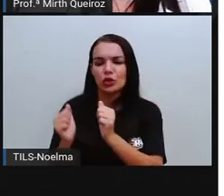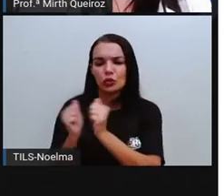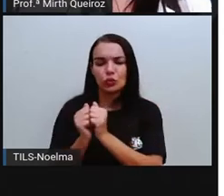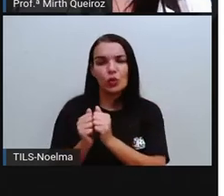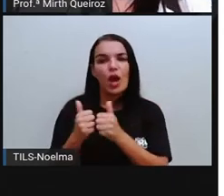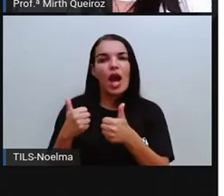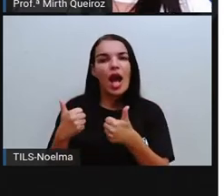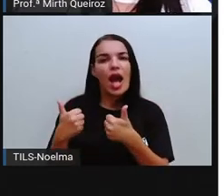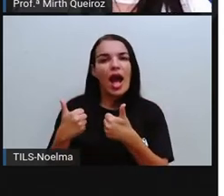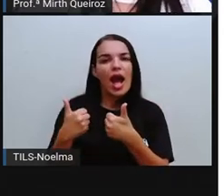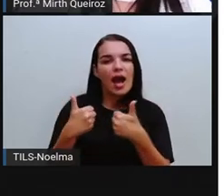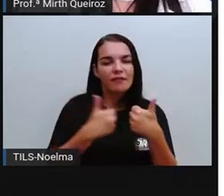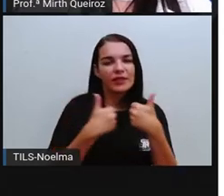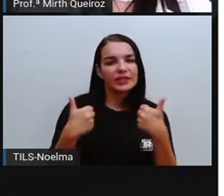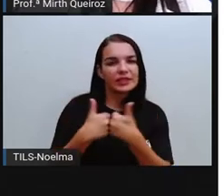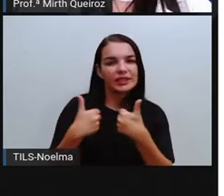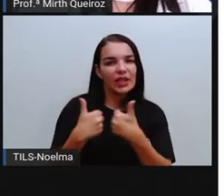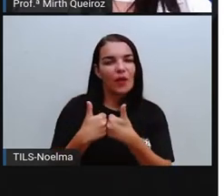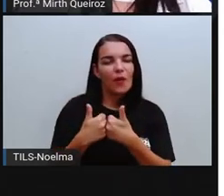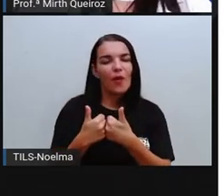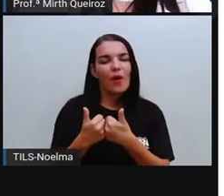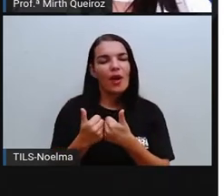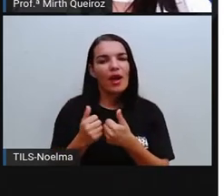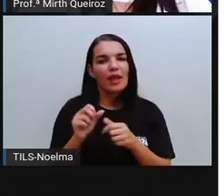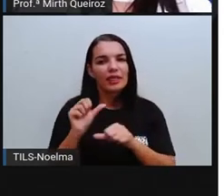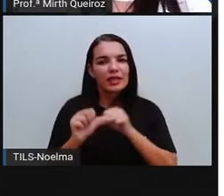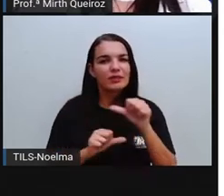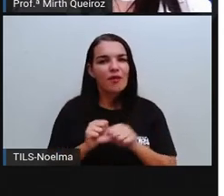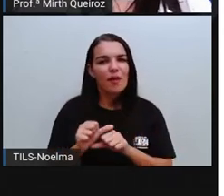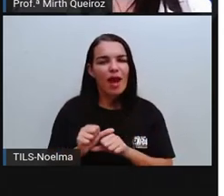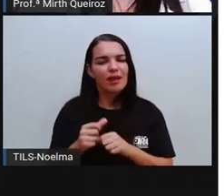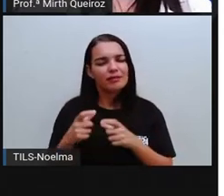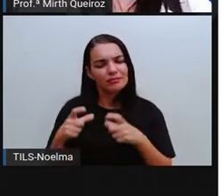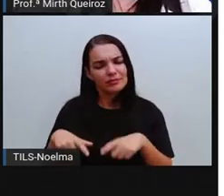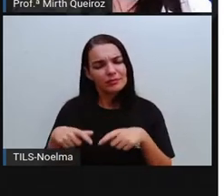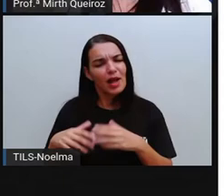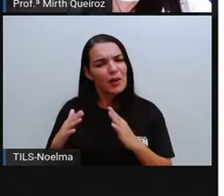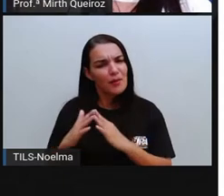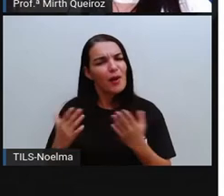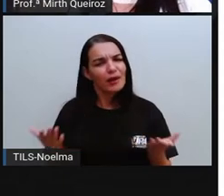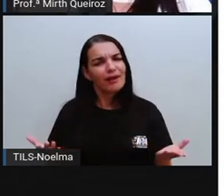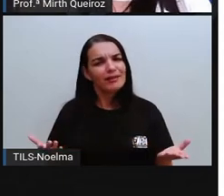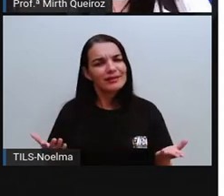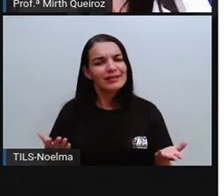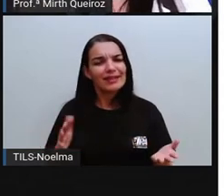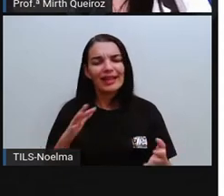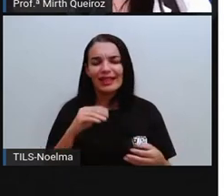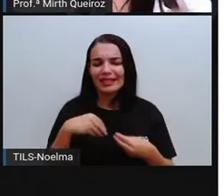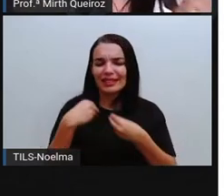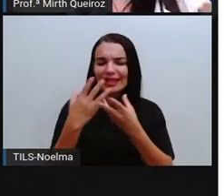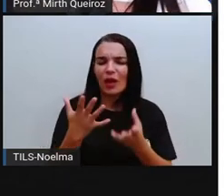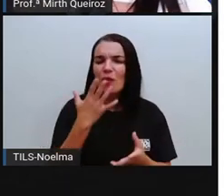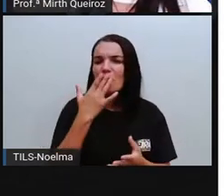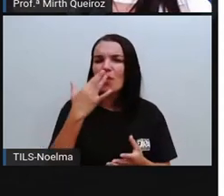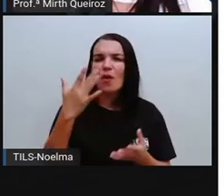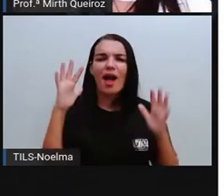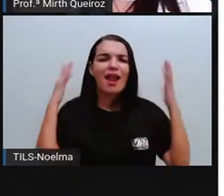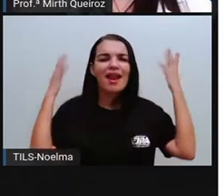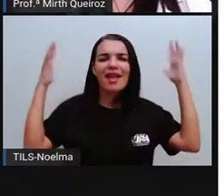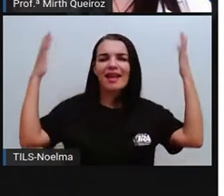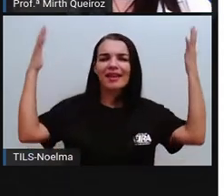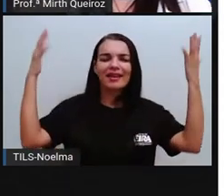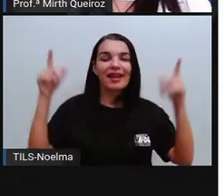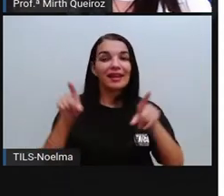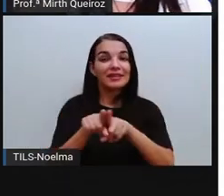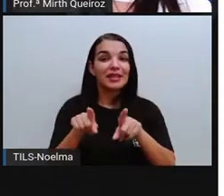vizinhos, o local onde eles moram, né? Onde ela levou cor, onde ela levou alegria e